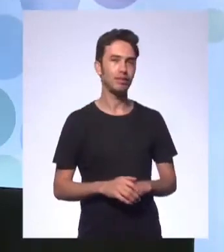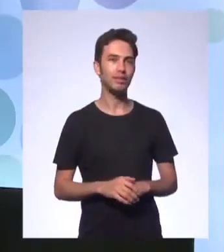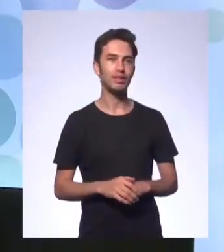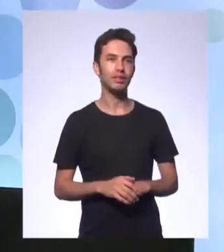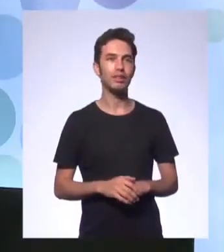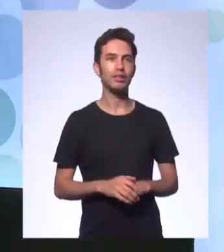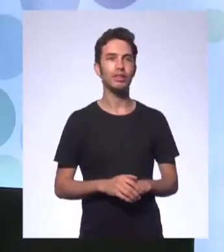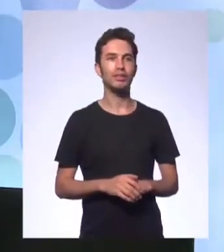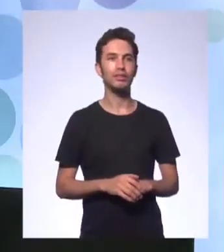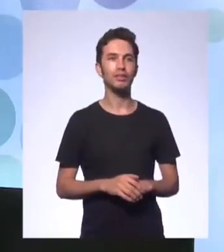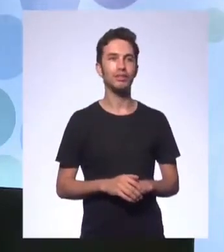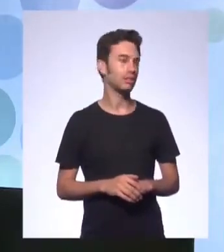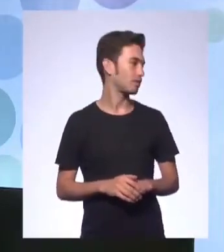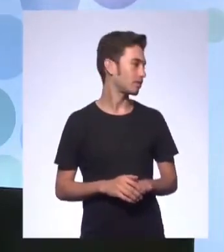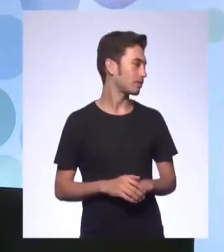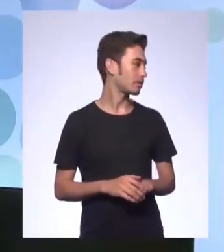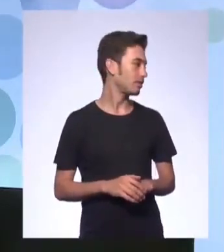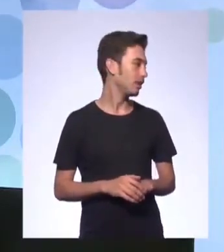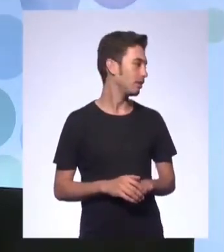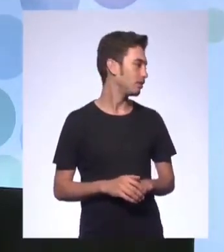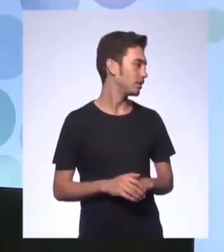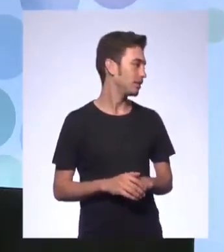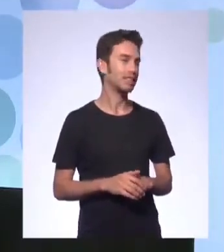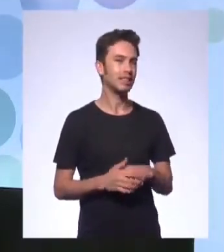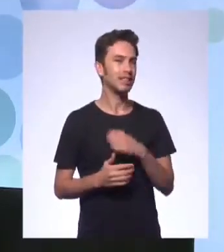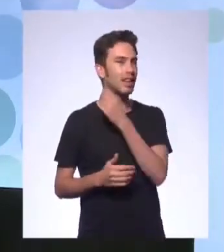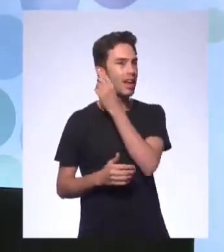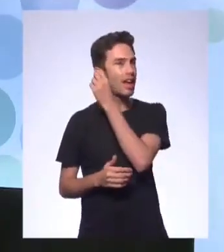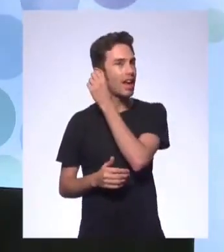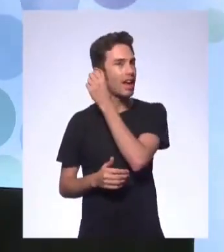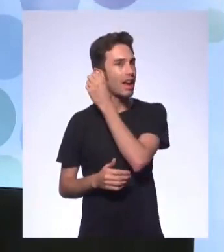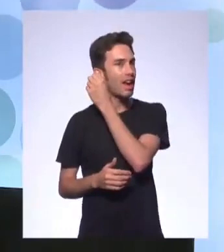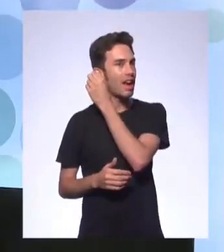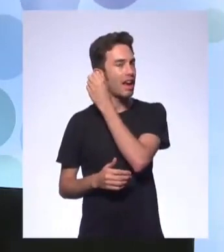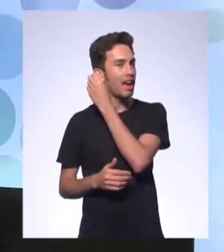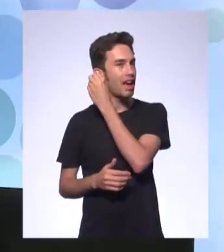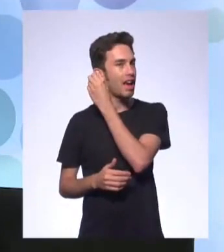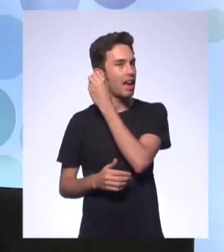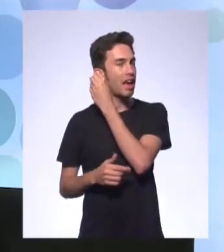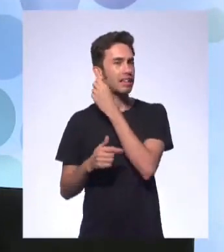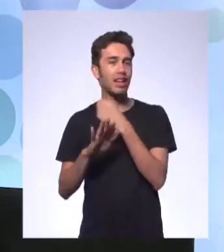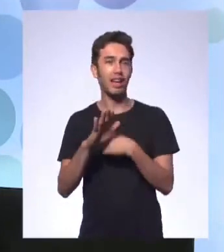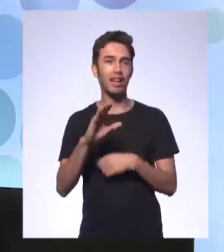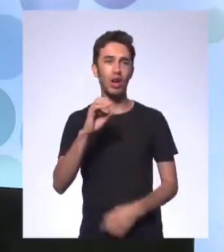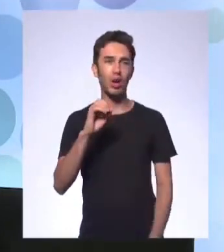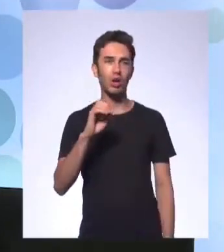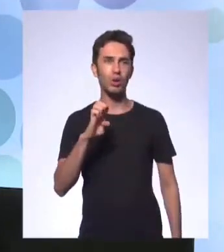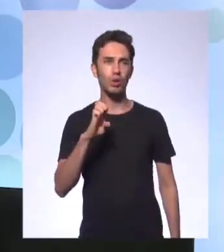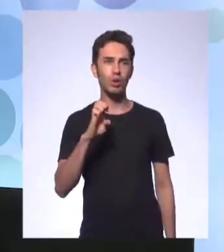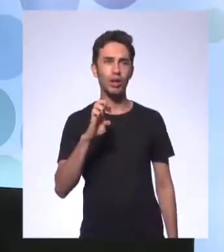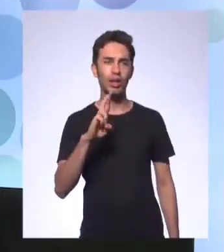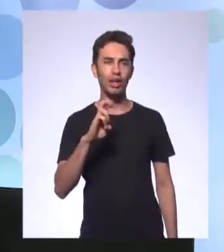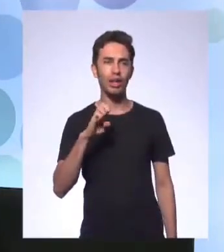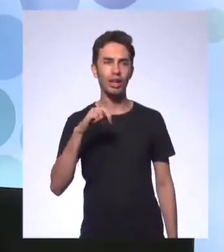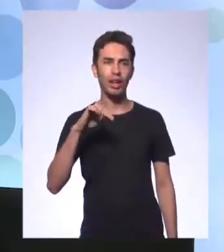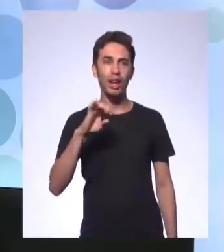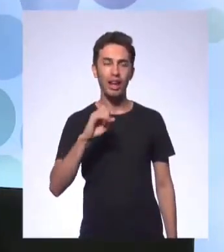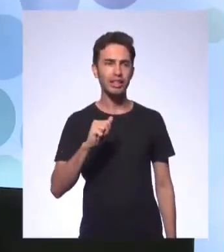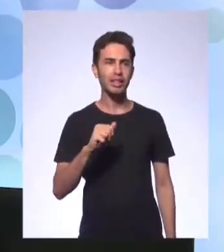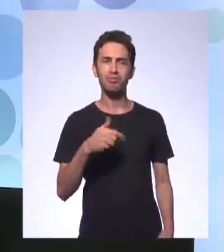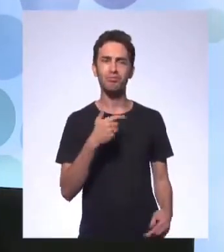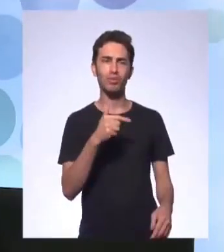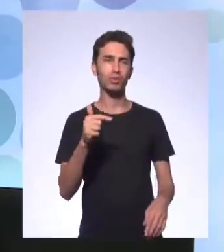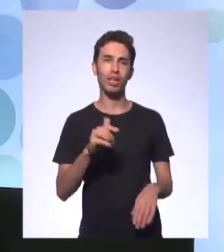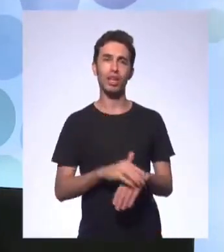até teria coesão, aparentemente, entre aspas, mas não tem coerência o que eu estou falando. Então, eu estou usando um conectivo que traz essa ideia